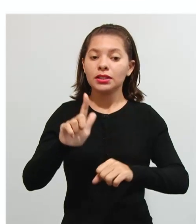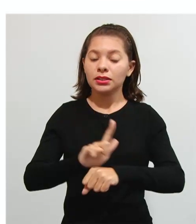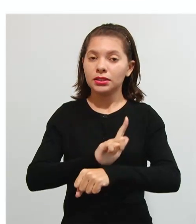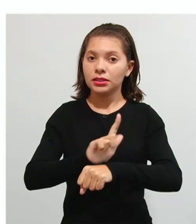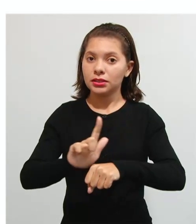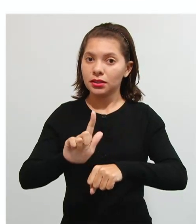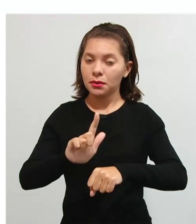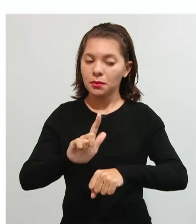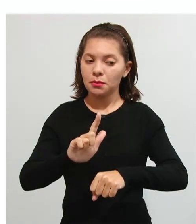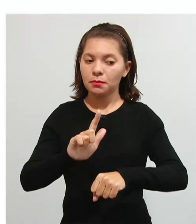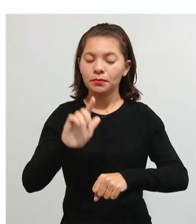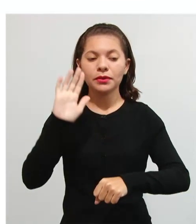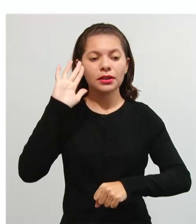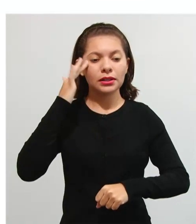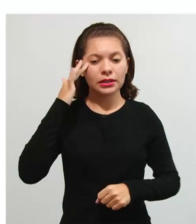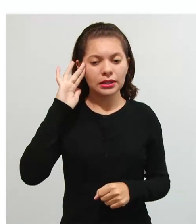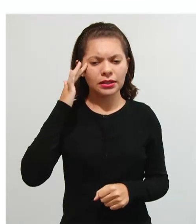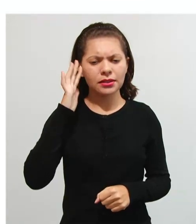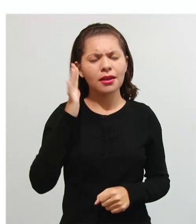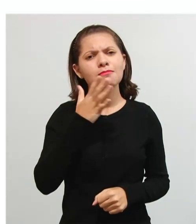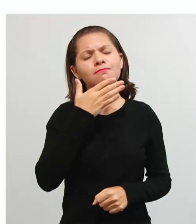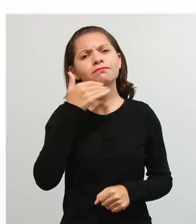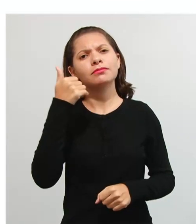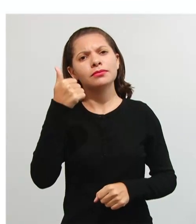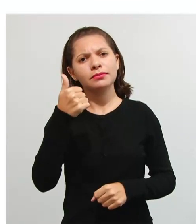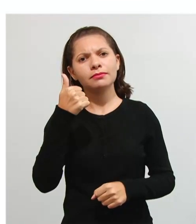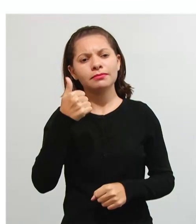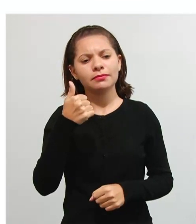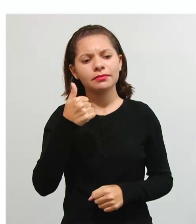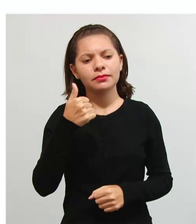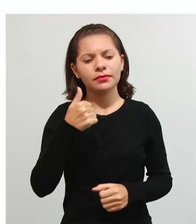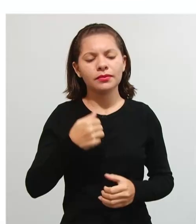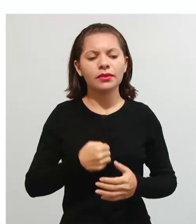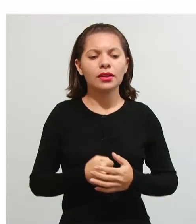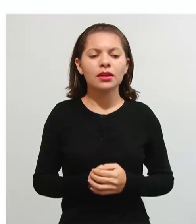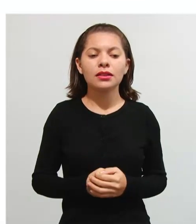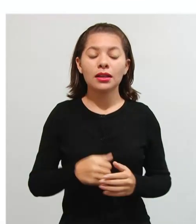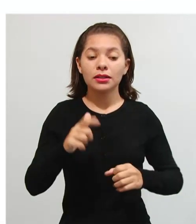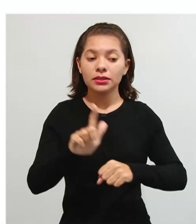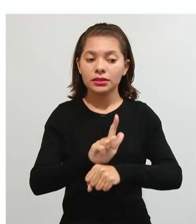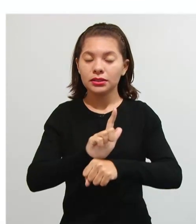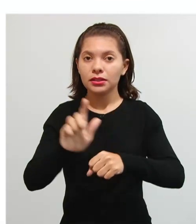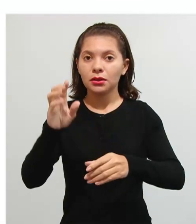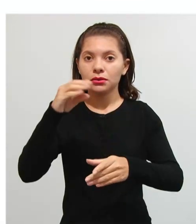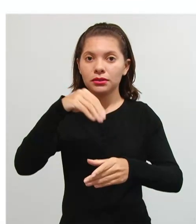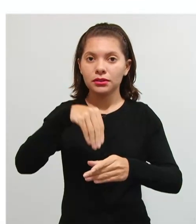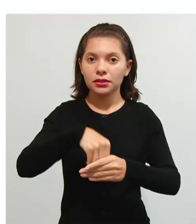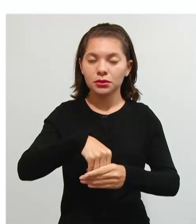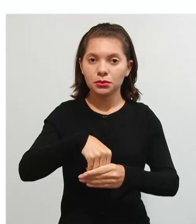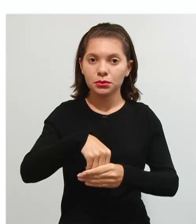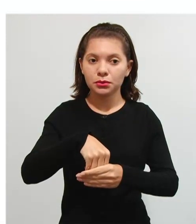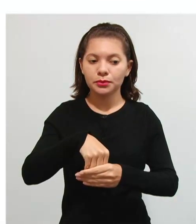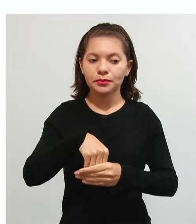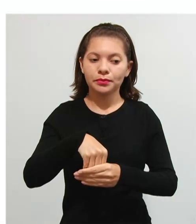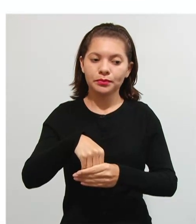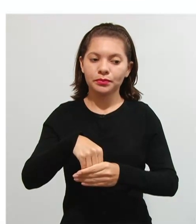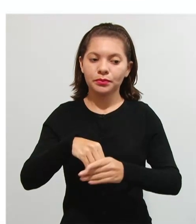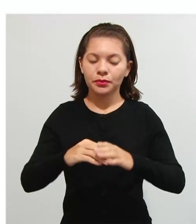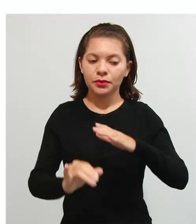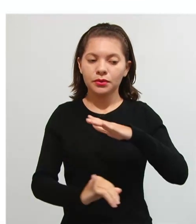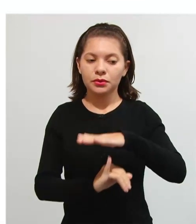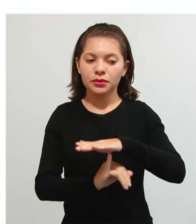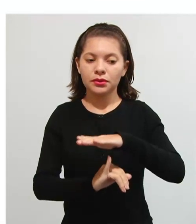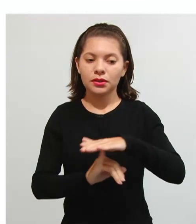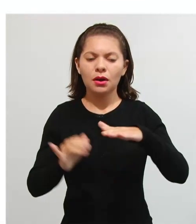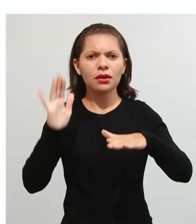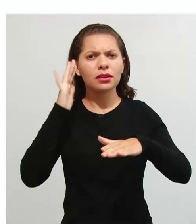competência, entender as vantagens dessa gestão do conhecimento dentro das organizações, compreender também